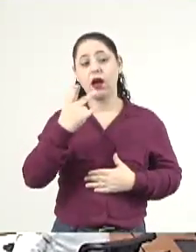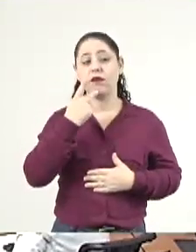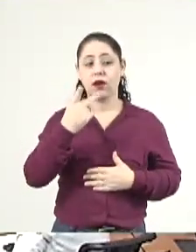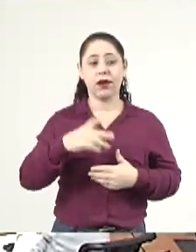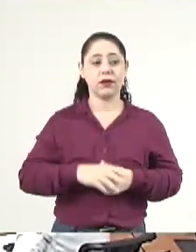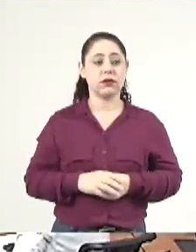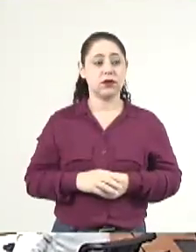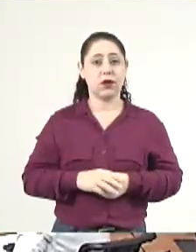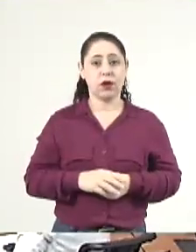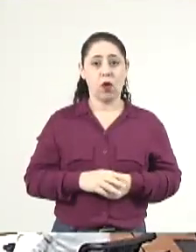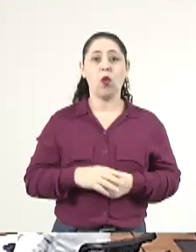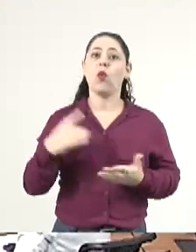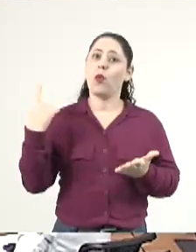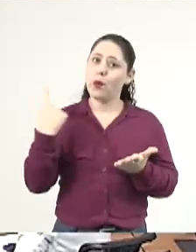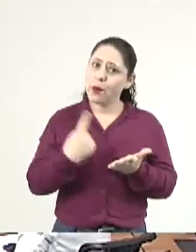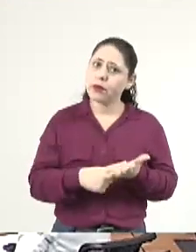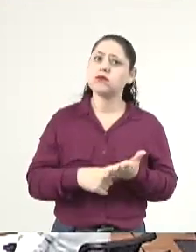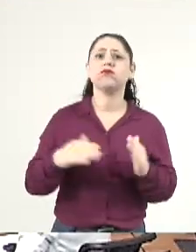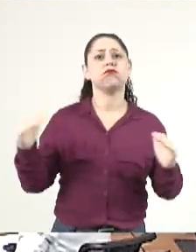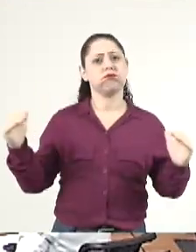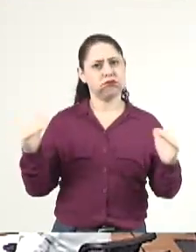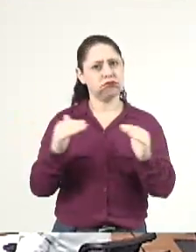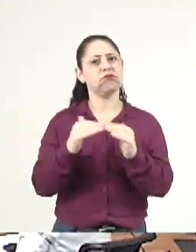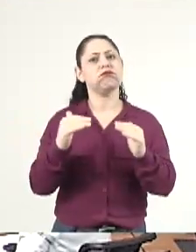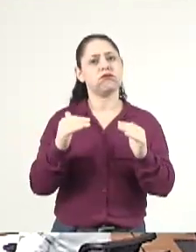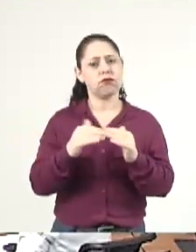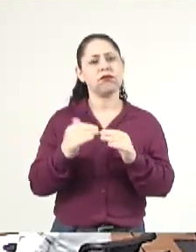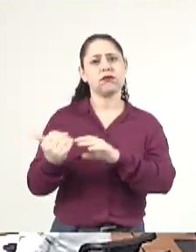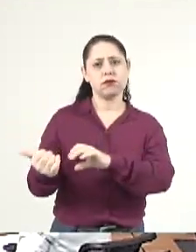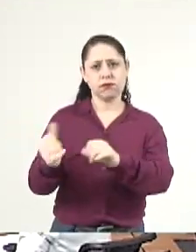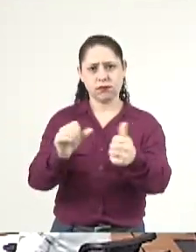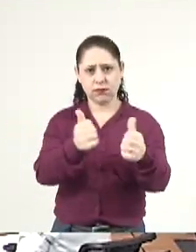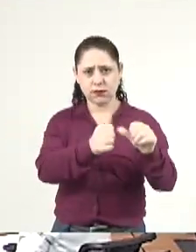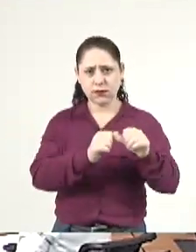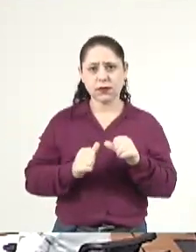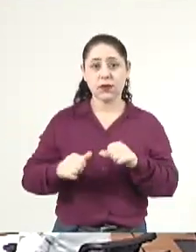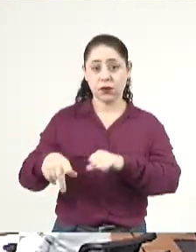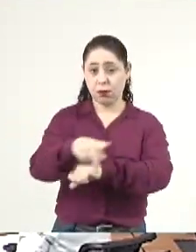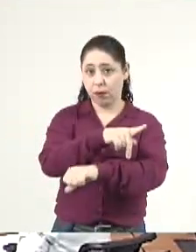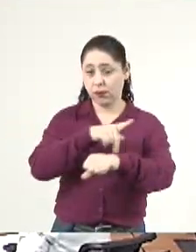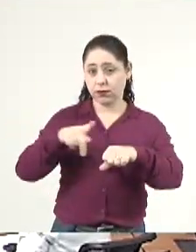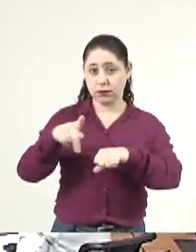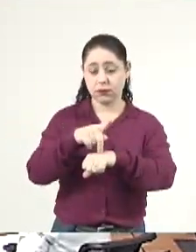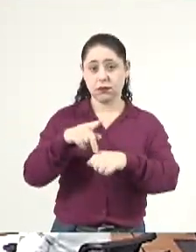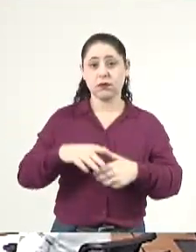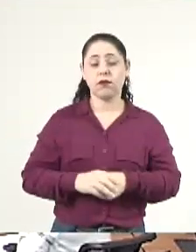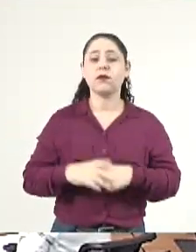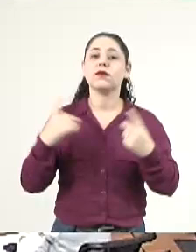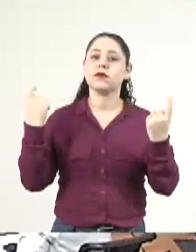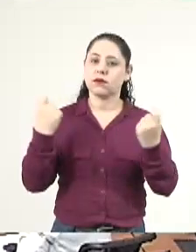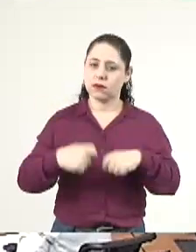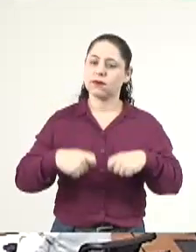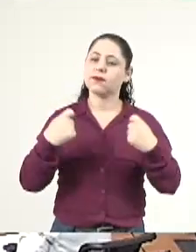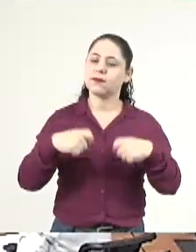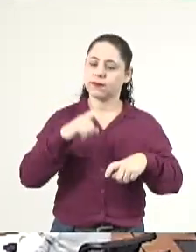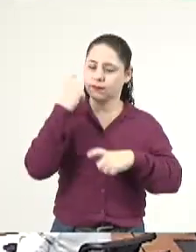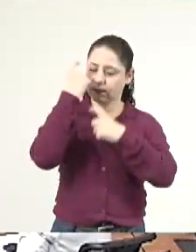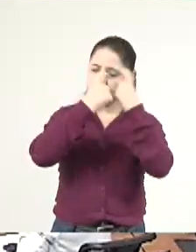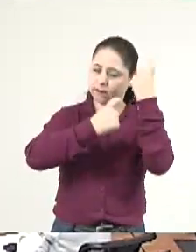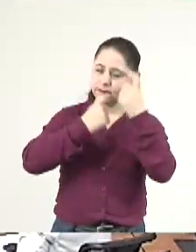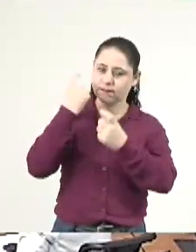Excelência, concordo, inclusive, com esta avaliação de que o país precisa se preocupar com